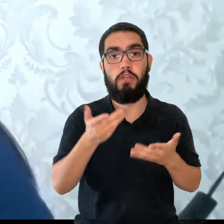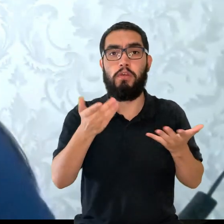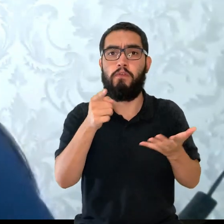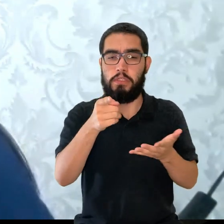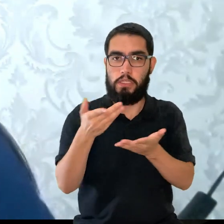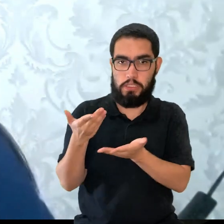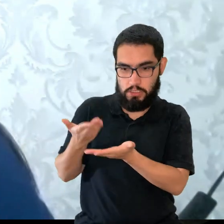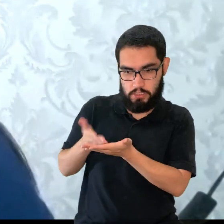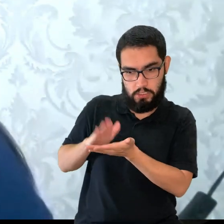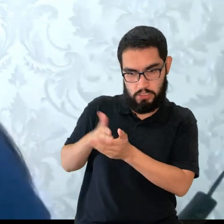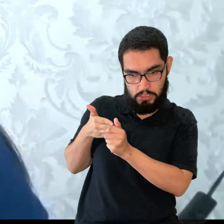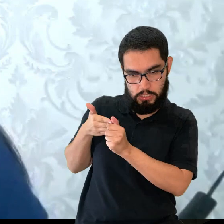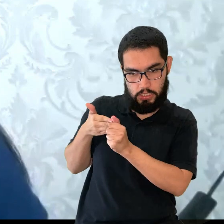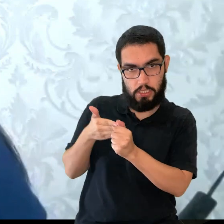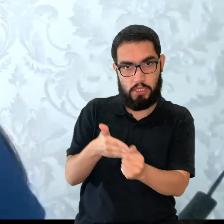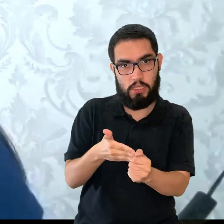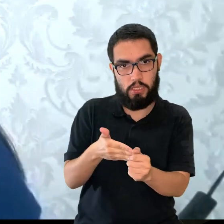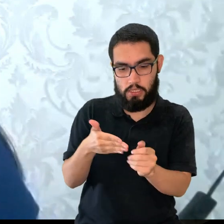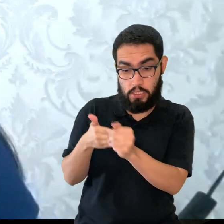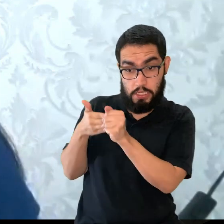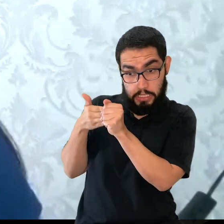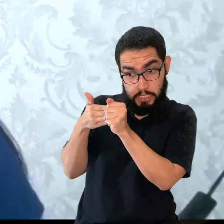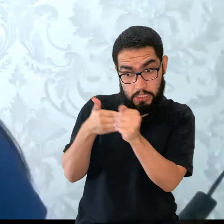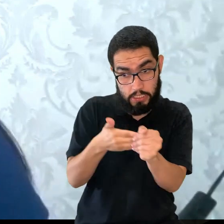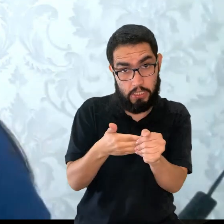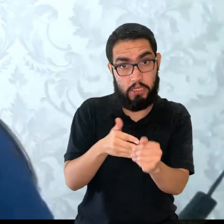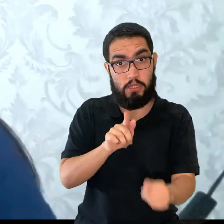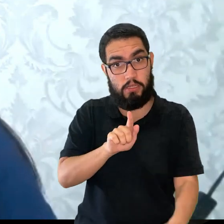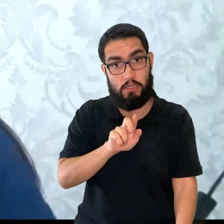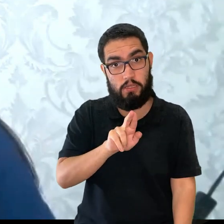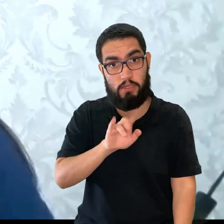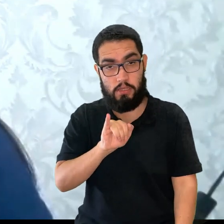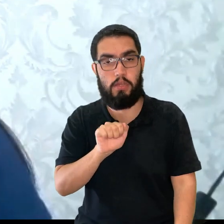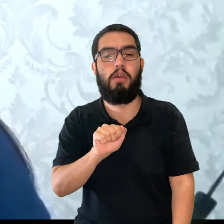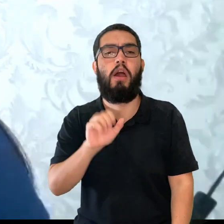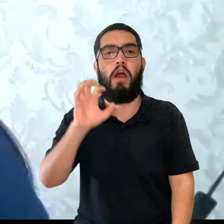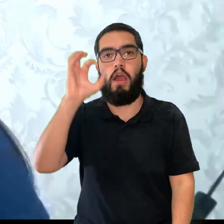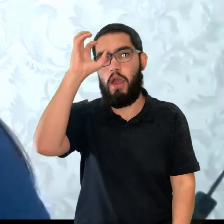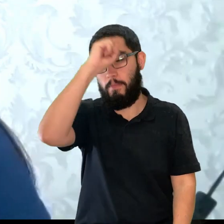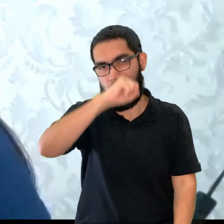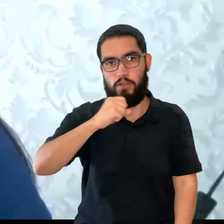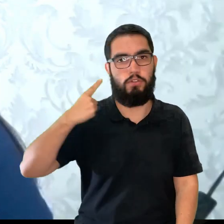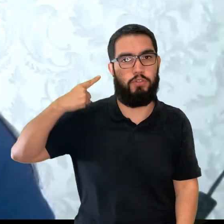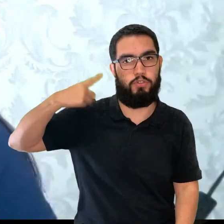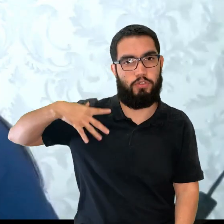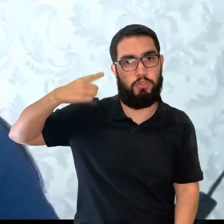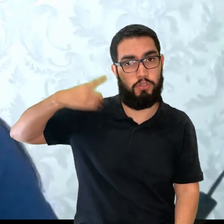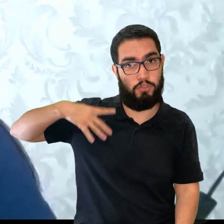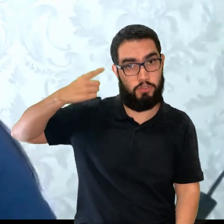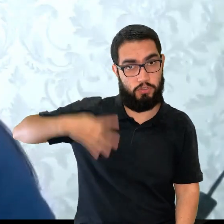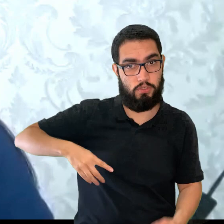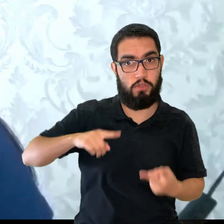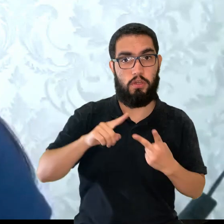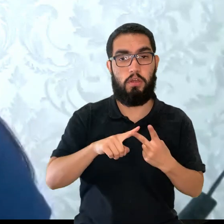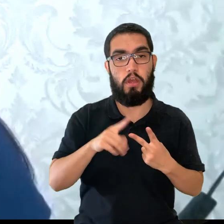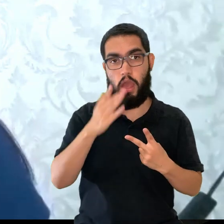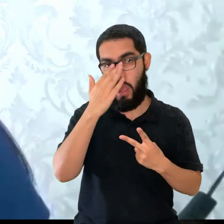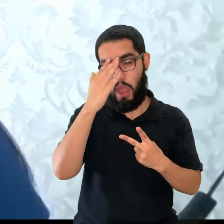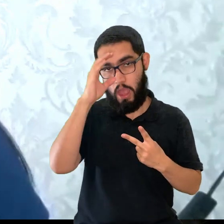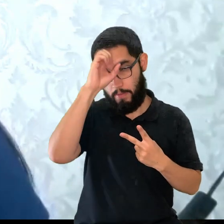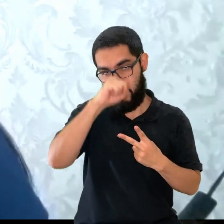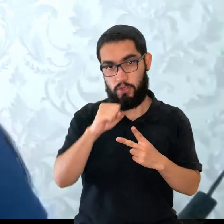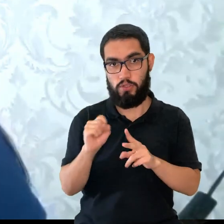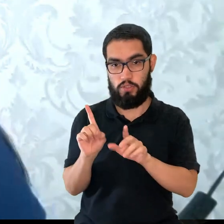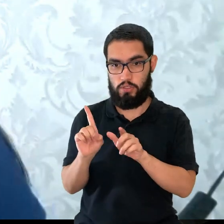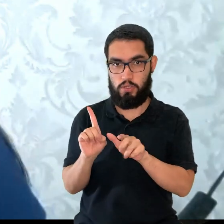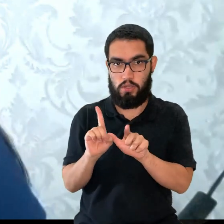você faz a formação de guia intérprete, você aprende audiodescrição, você aprende a guiar a